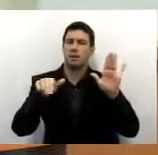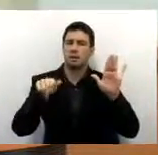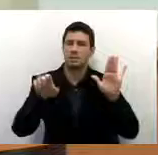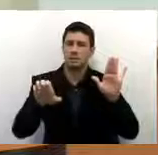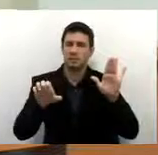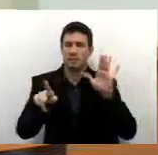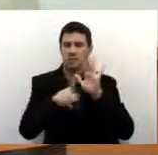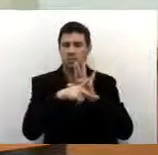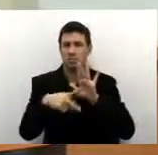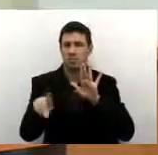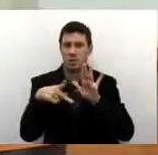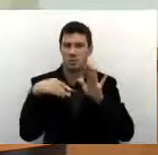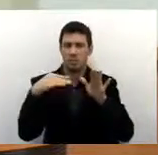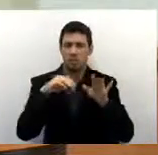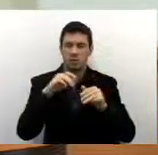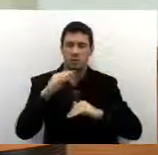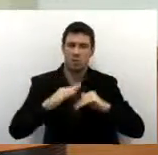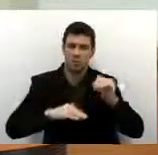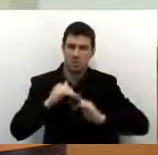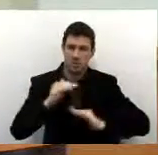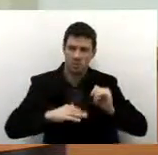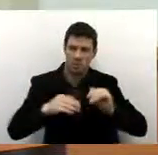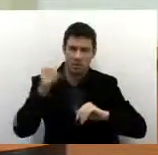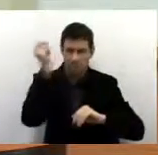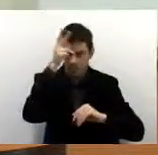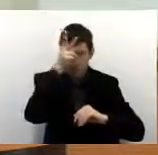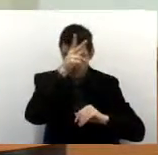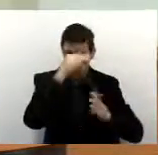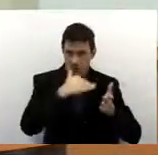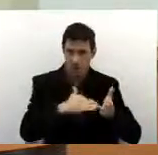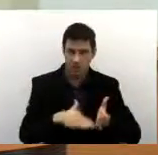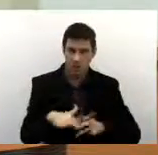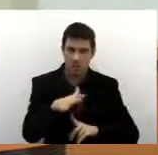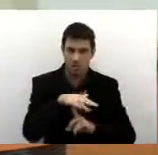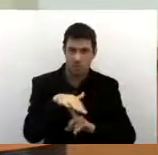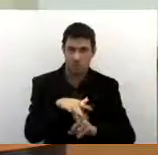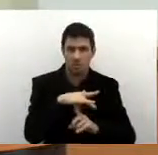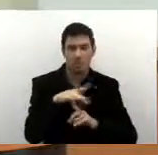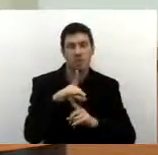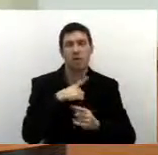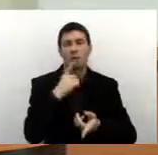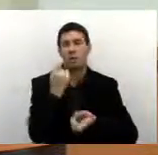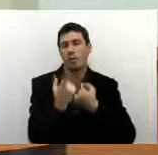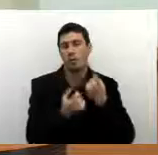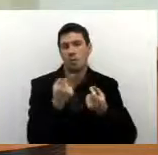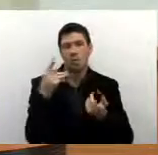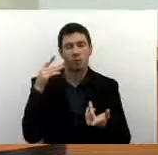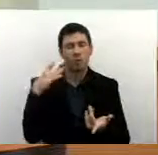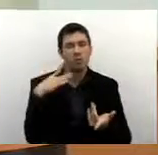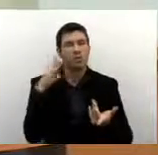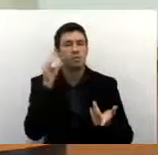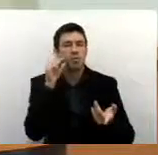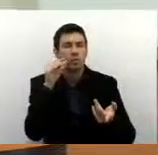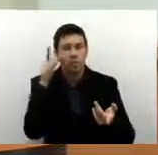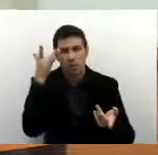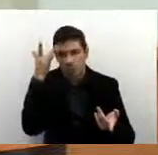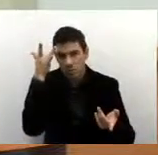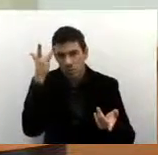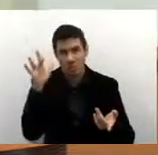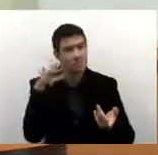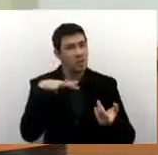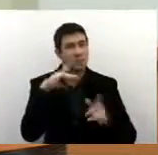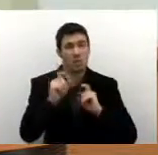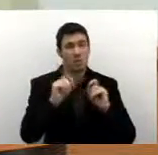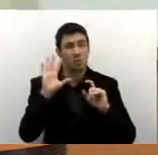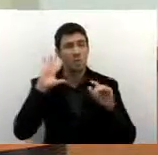Multifuncional Vila Nova Artigas, execução, Prefeitura Municipal, Secretaria do Meio Ambiente. Então, alguns funcionários não sabem nem o que está acontecendo e vêm